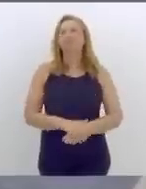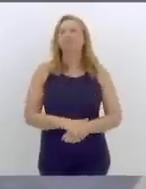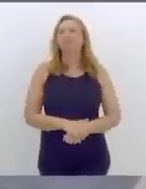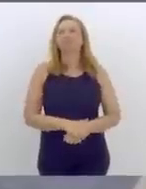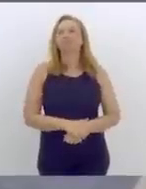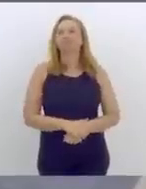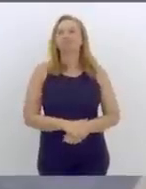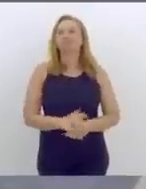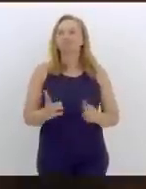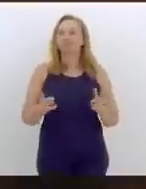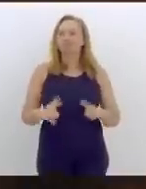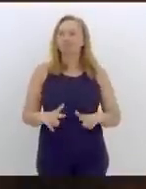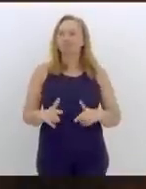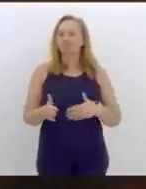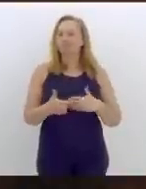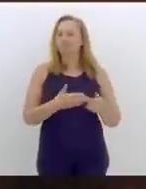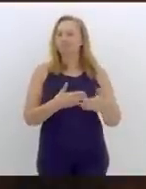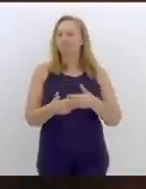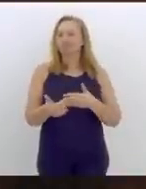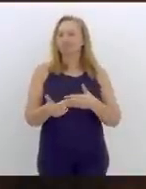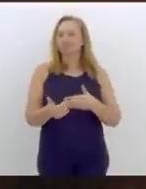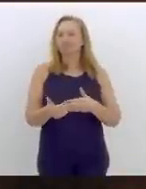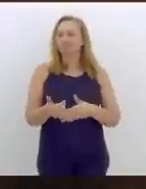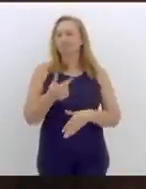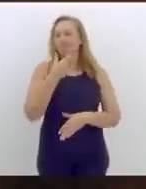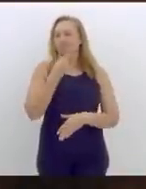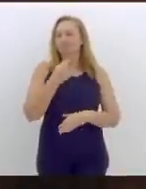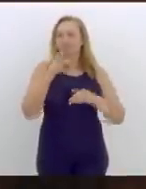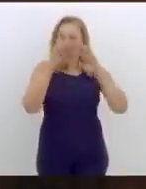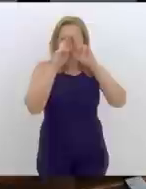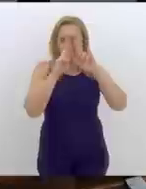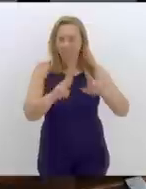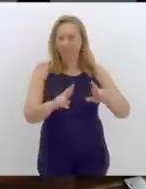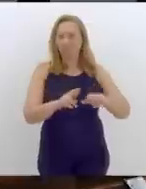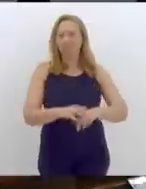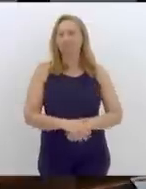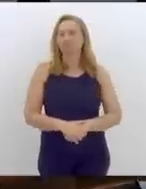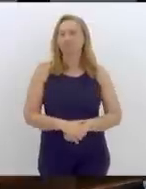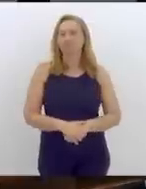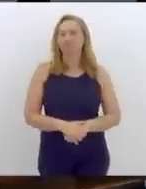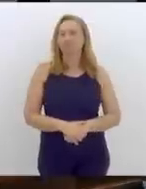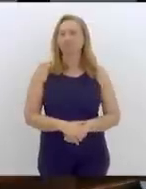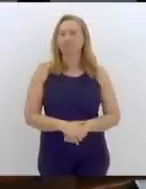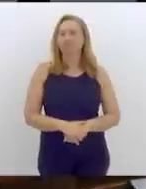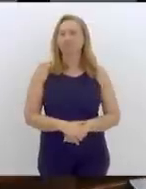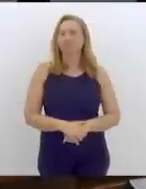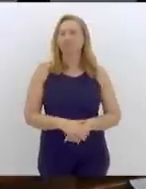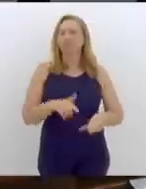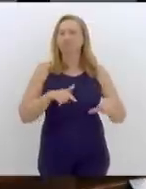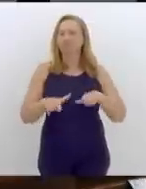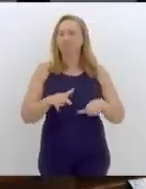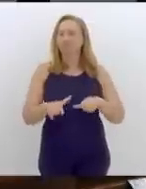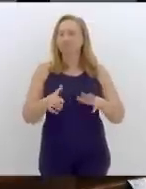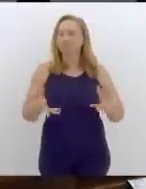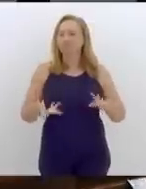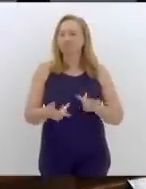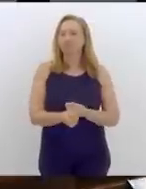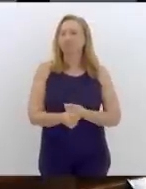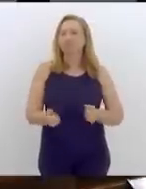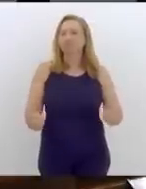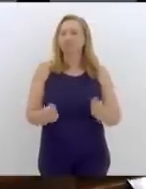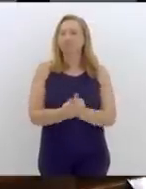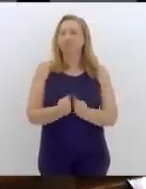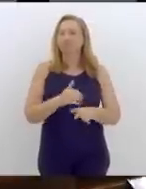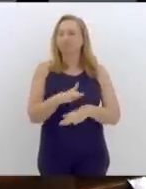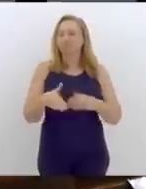tem que estar no lugar que ela quiser e o homem tem que respeitar isso e querem enaltecer o belíssimo trabalho que você faz junto com todas